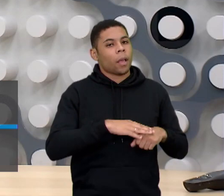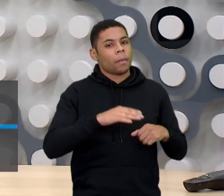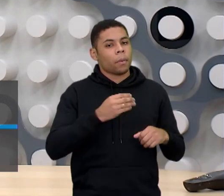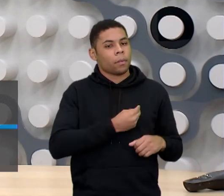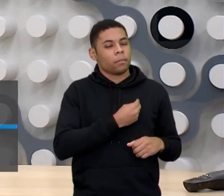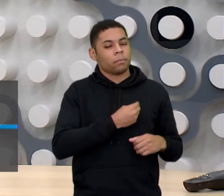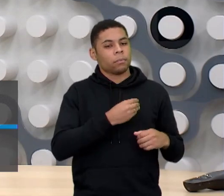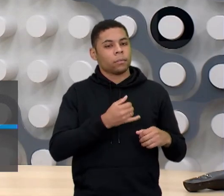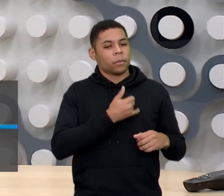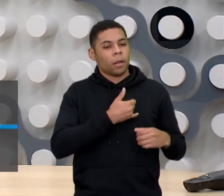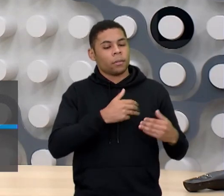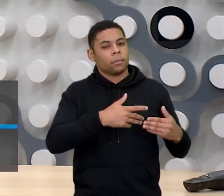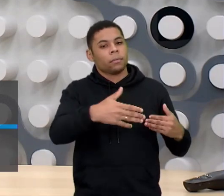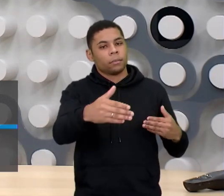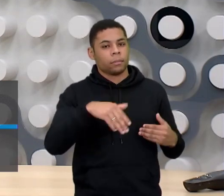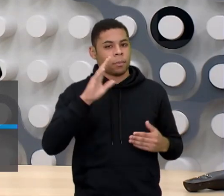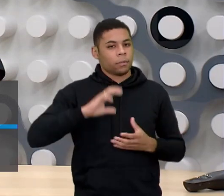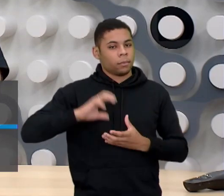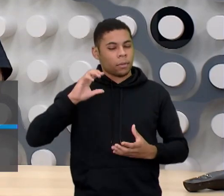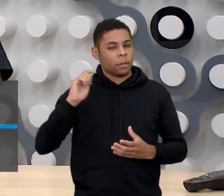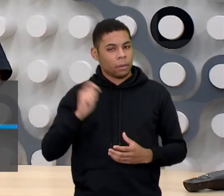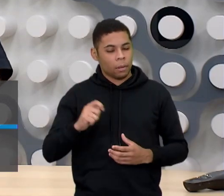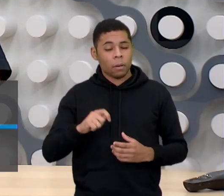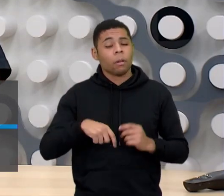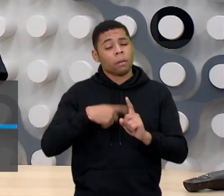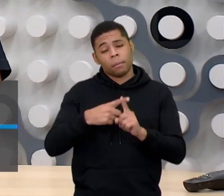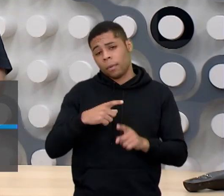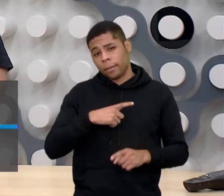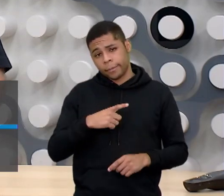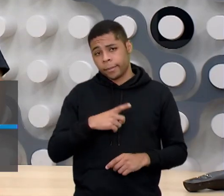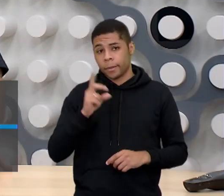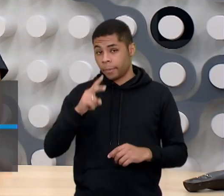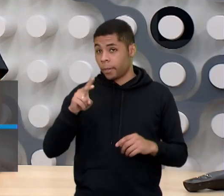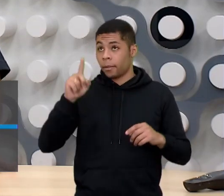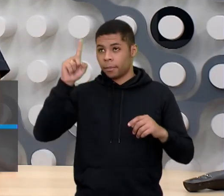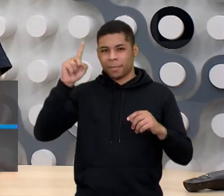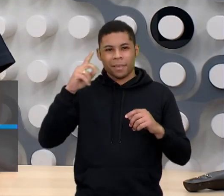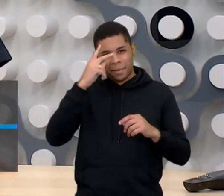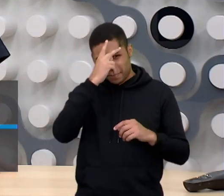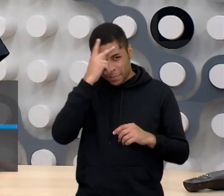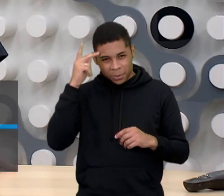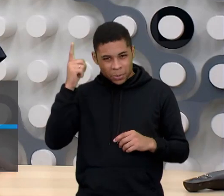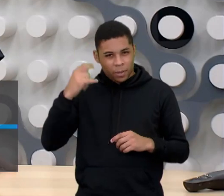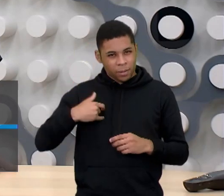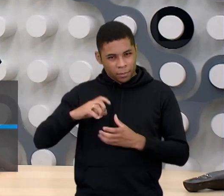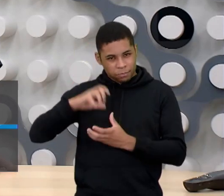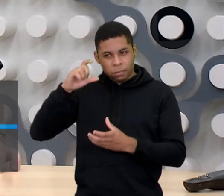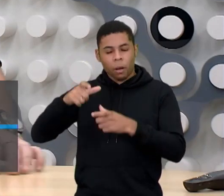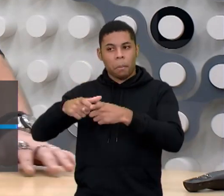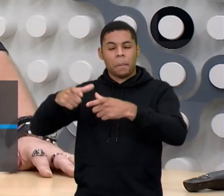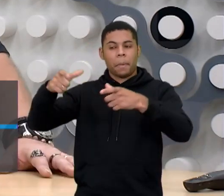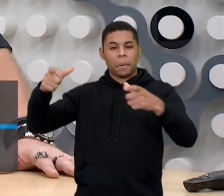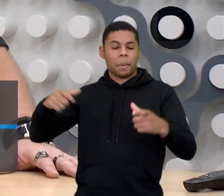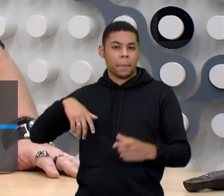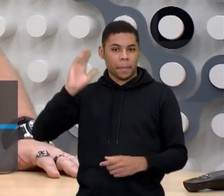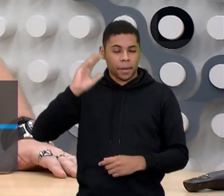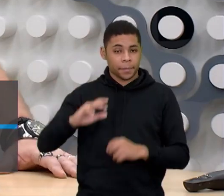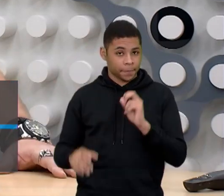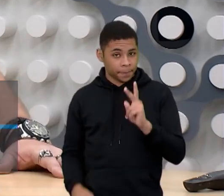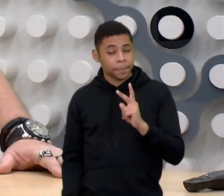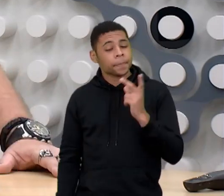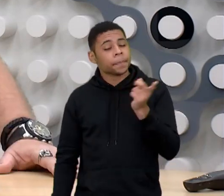aumenta, longevidade, a tendência é que o topo da pirâmide também aumente. Vamos lá para a próxima tela, que a gente